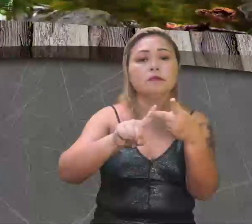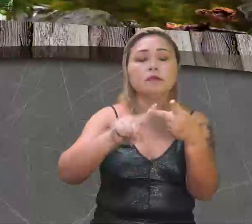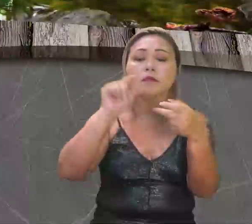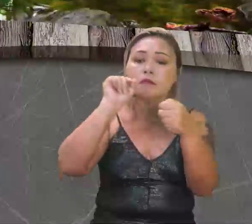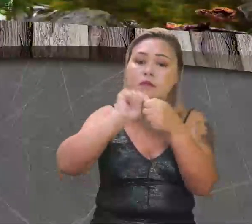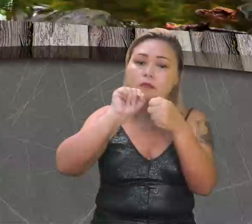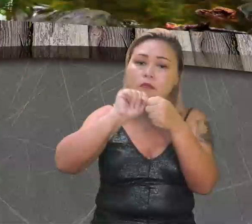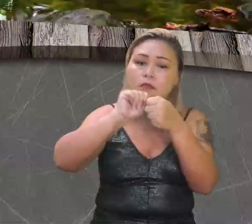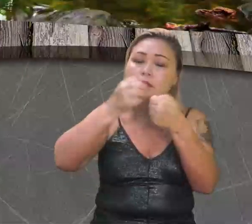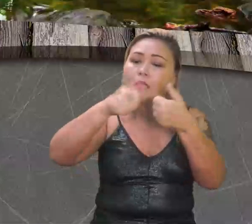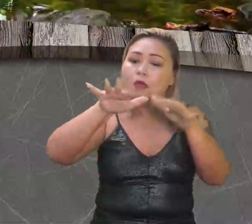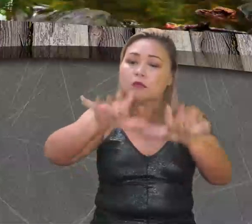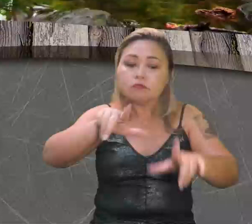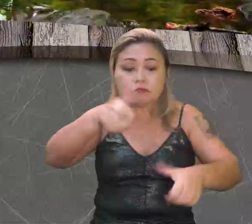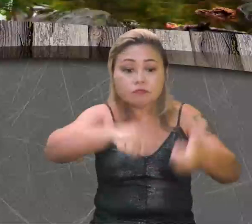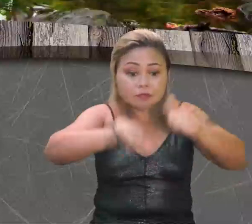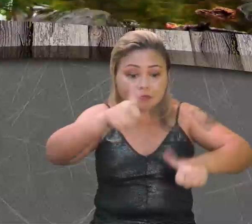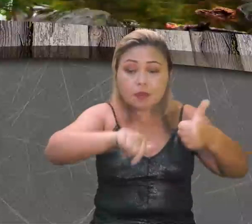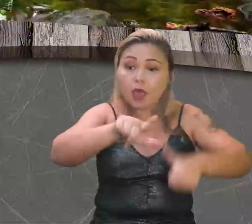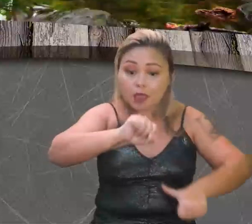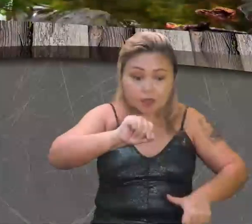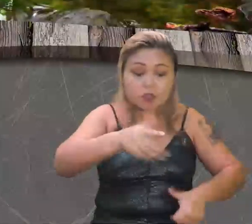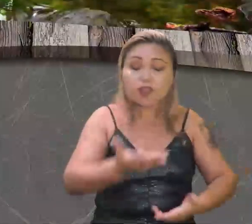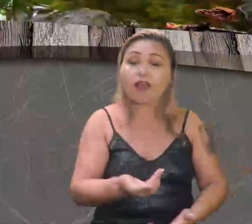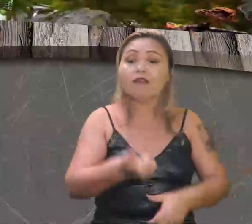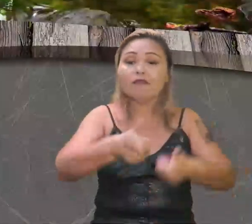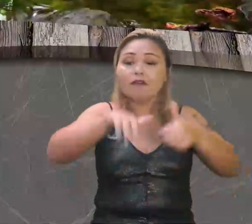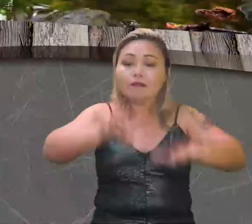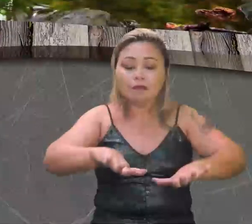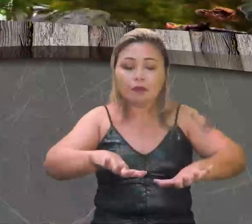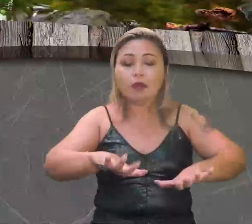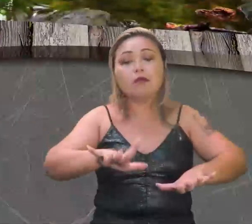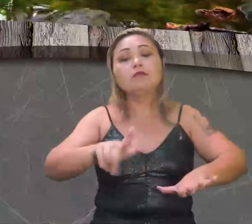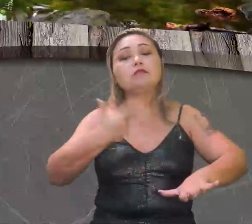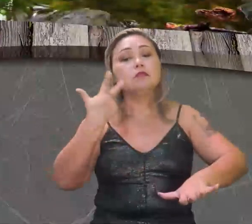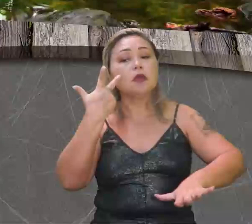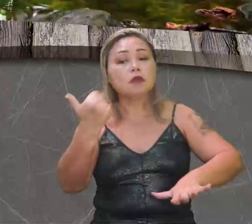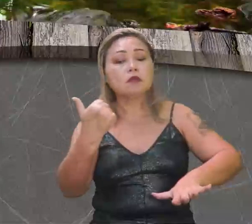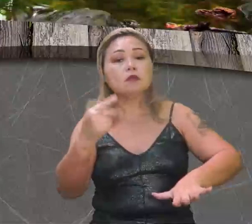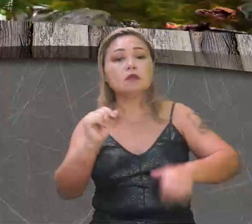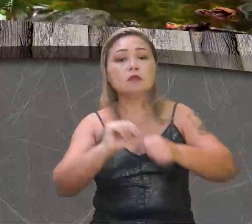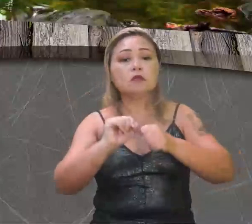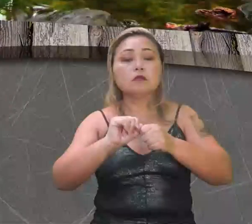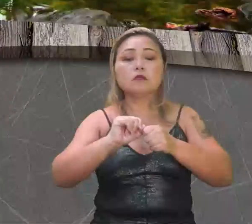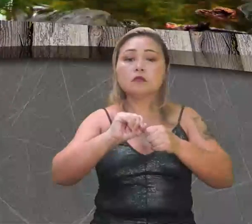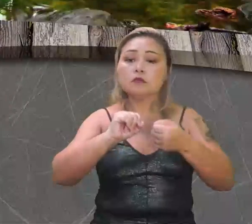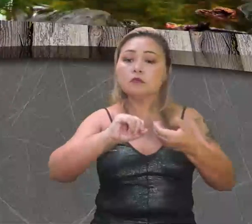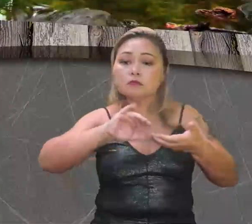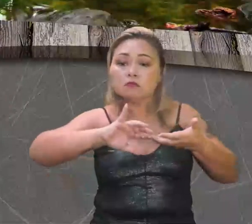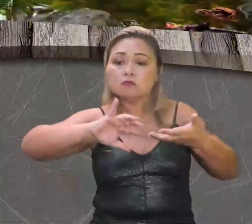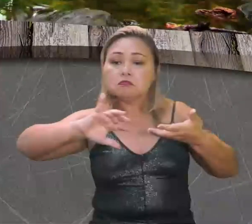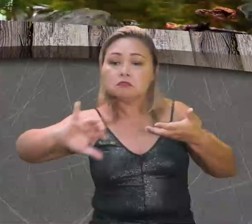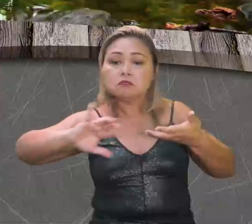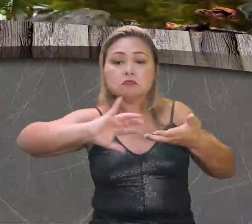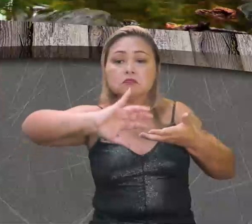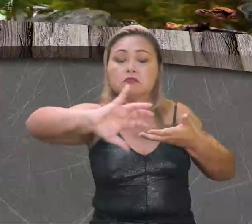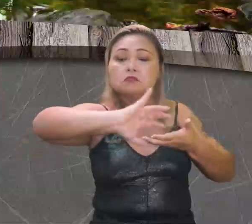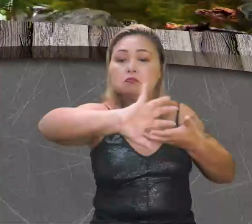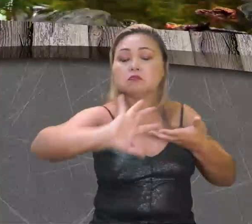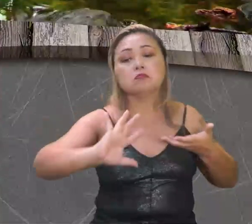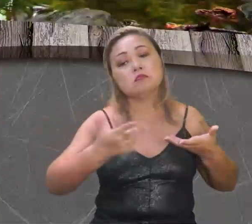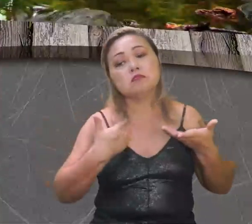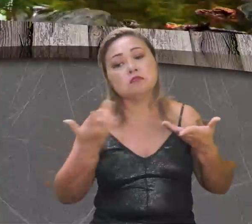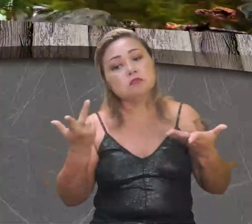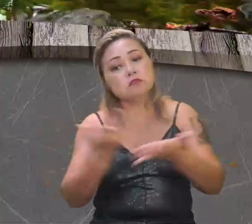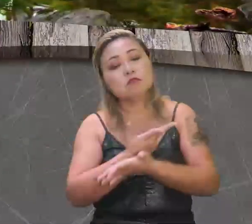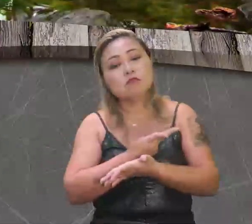agir sobre esses que já estavam selecionados. E aí a gente vai ter a seleção natural, tá? A questão da especiação e vários eventos que vão